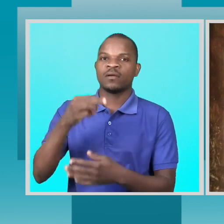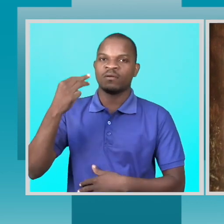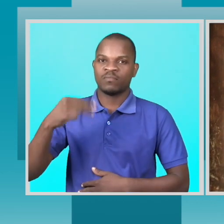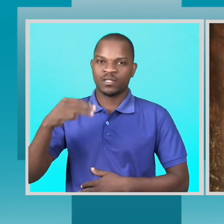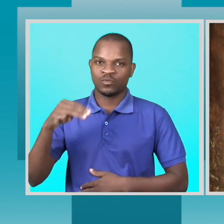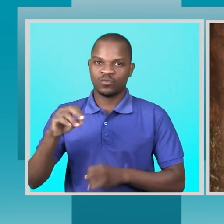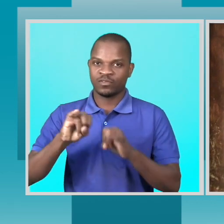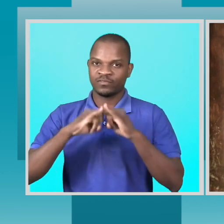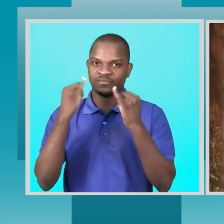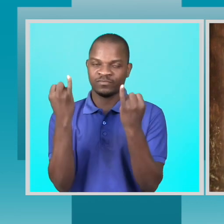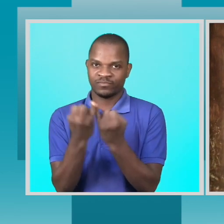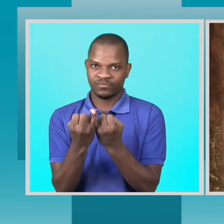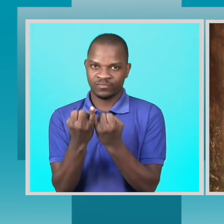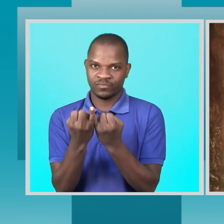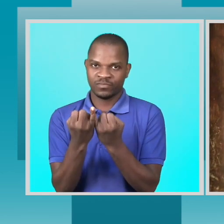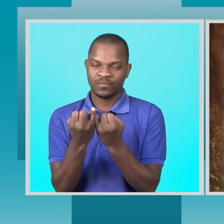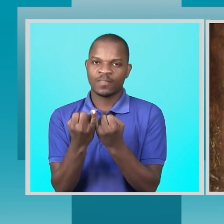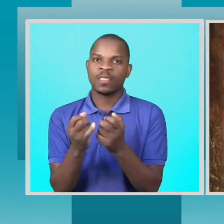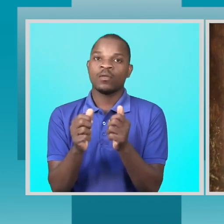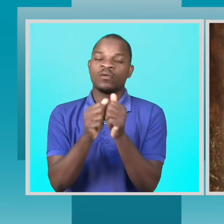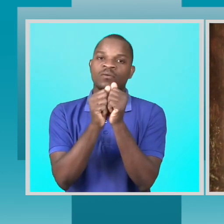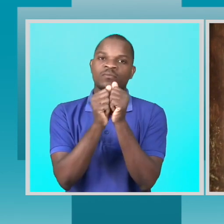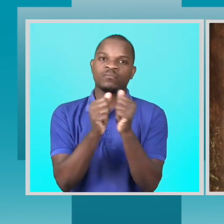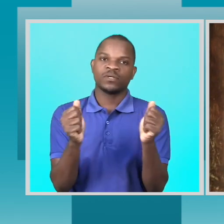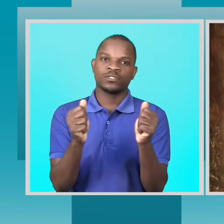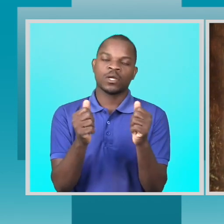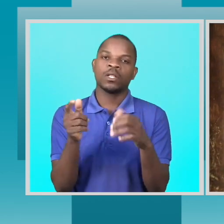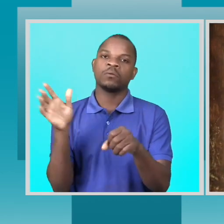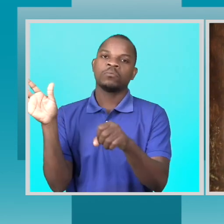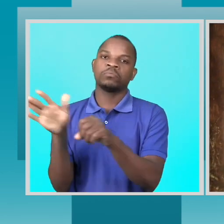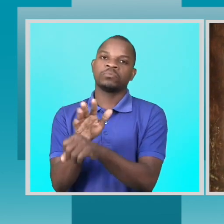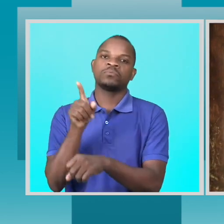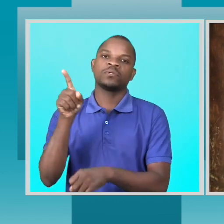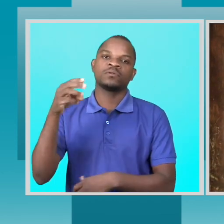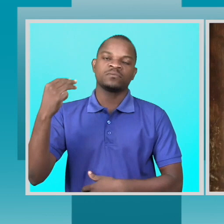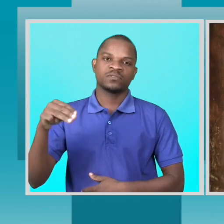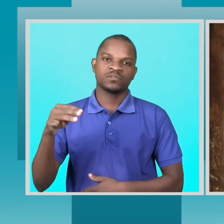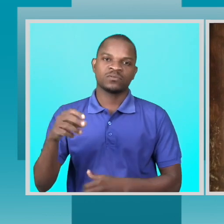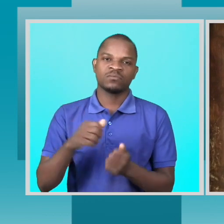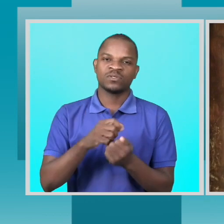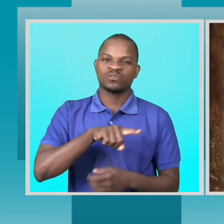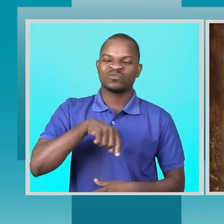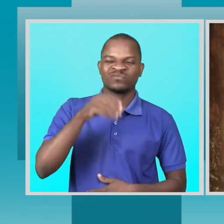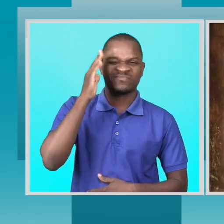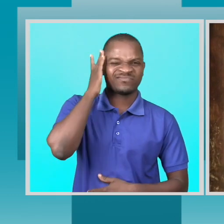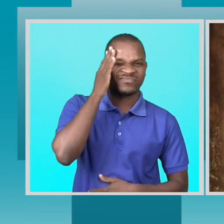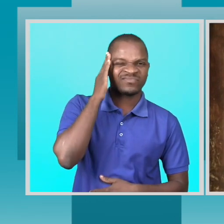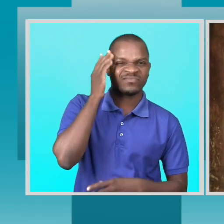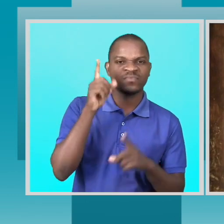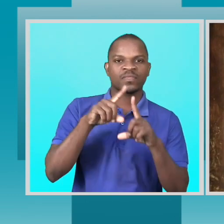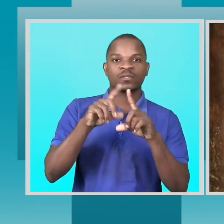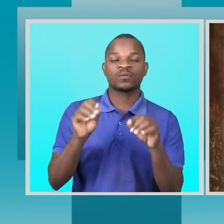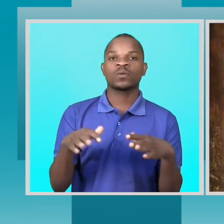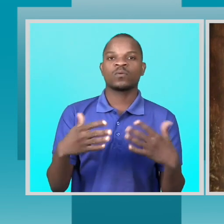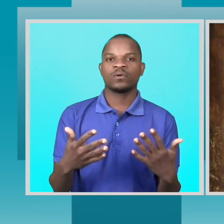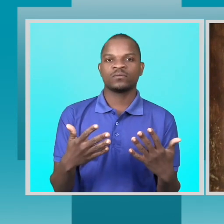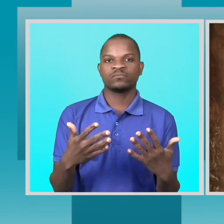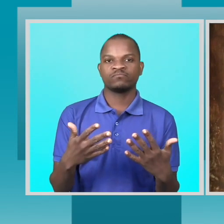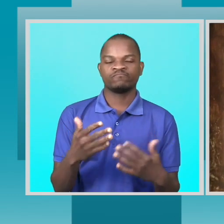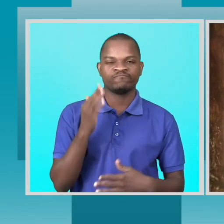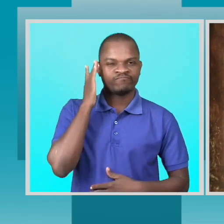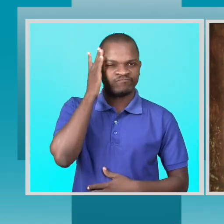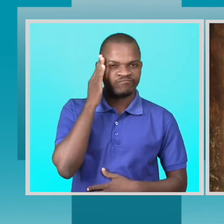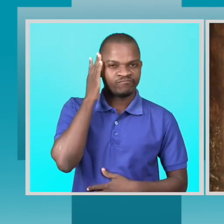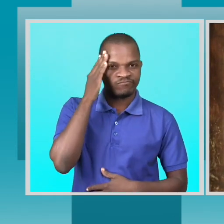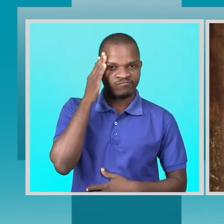trabalhávamos juntos para o caso dessas crianças. Mas o momento está cheio. O é que nós pensamos agora? Porém, prática,